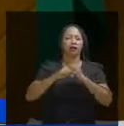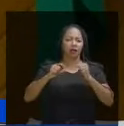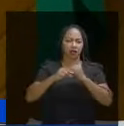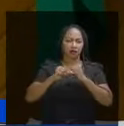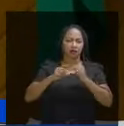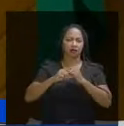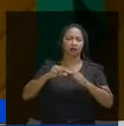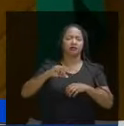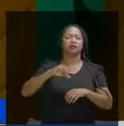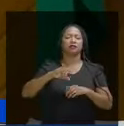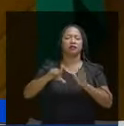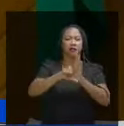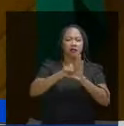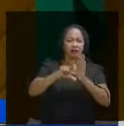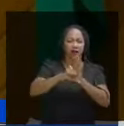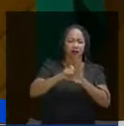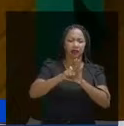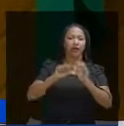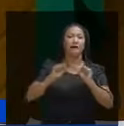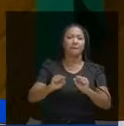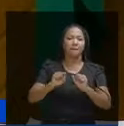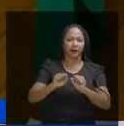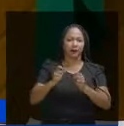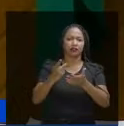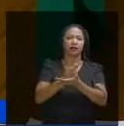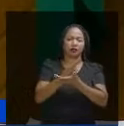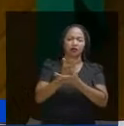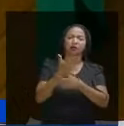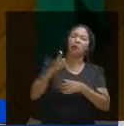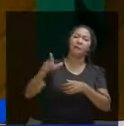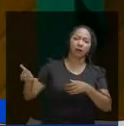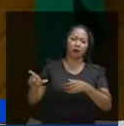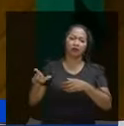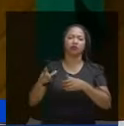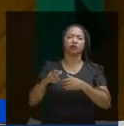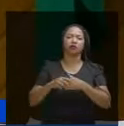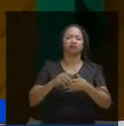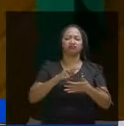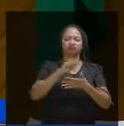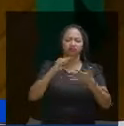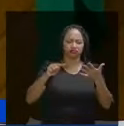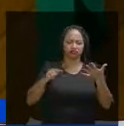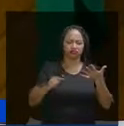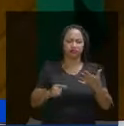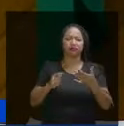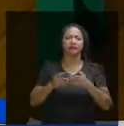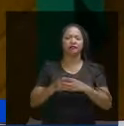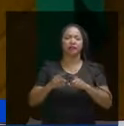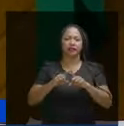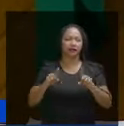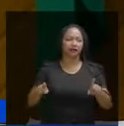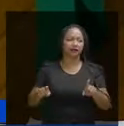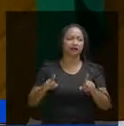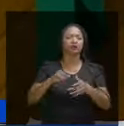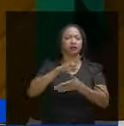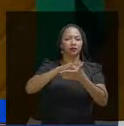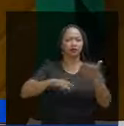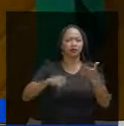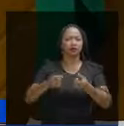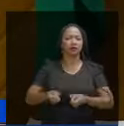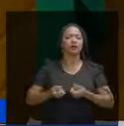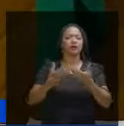Lei 9.096 de 95 pode ser realizada por outros elementos de convicção, salvo quando se tratar de documentos